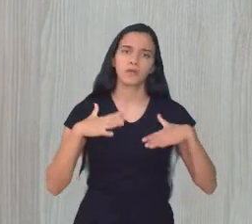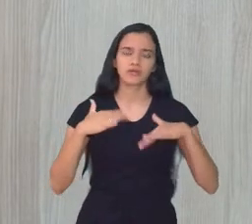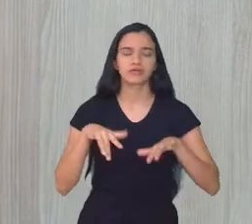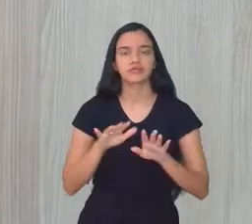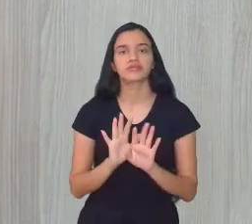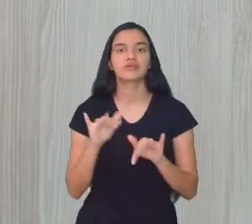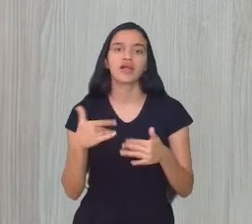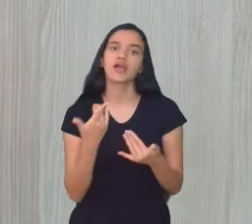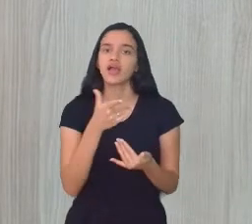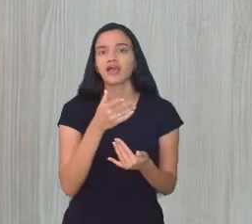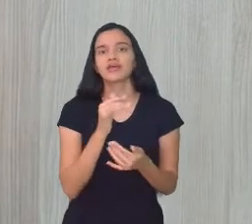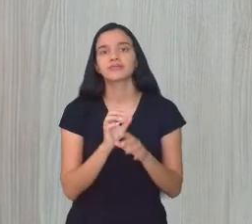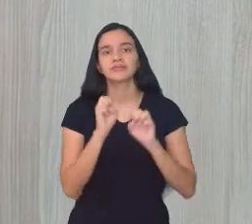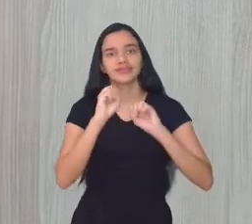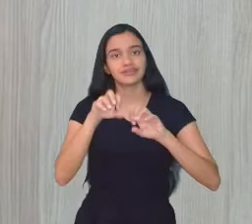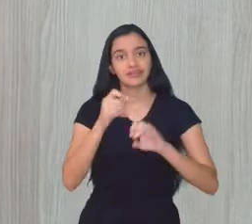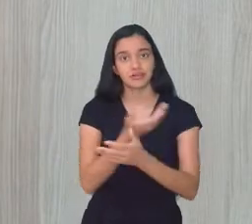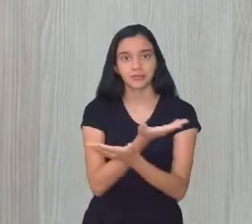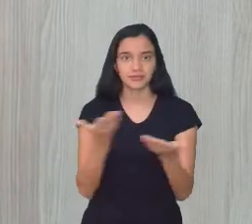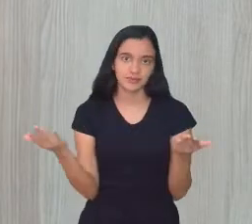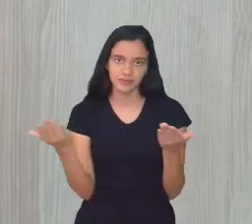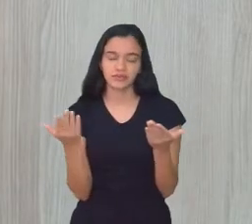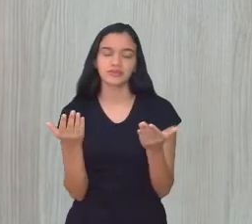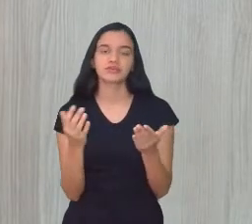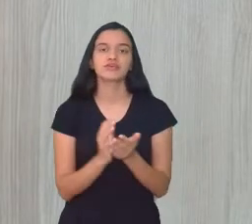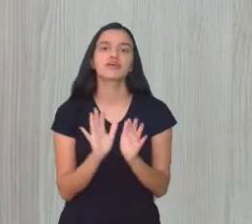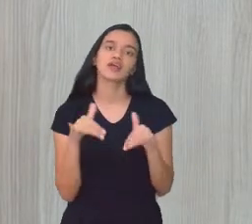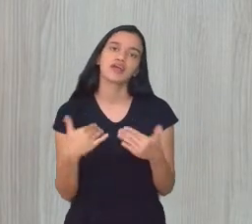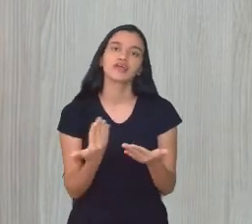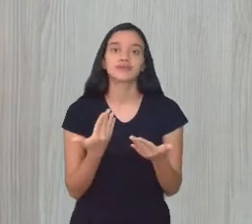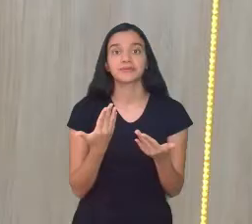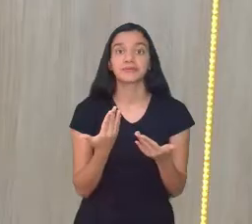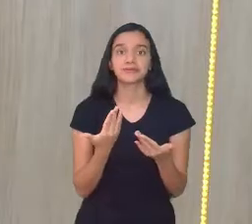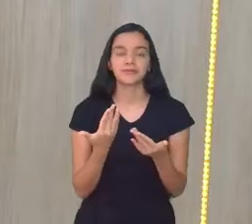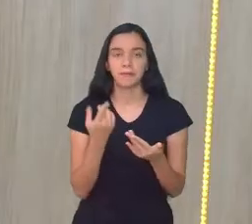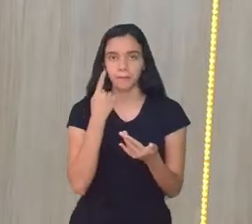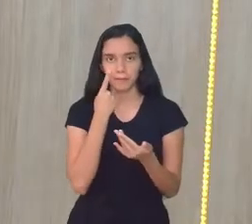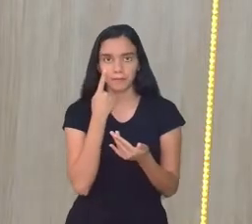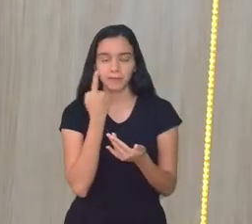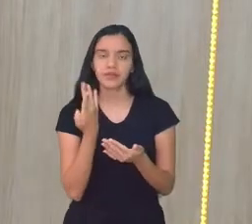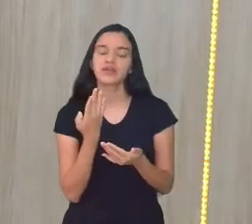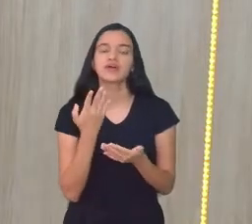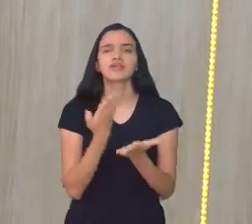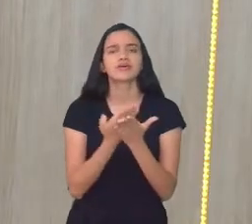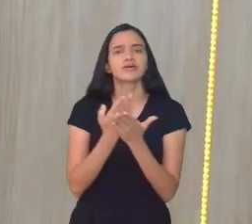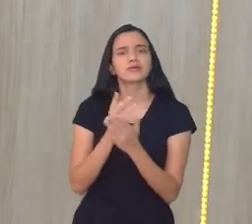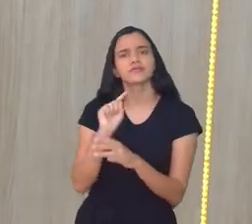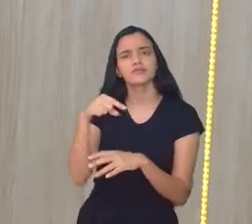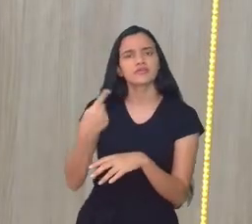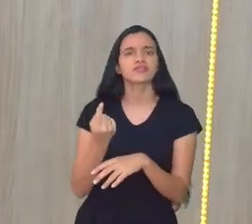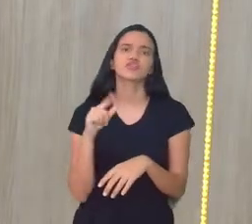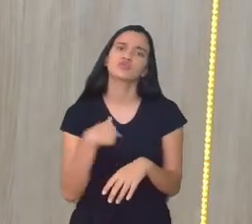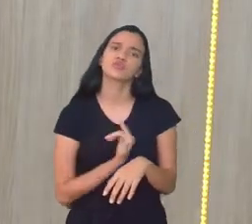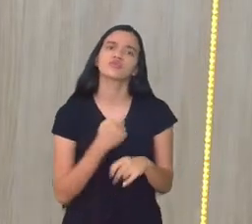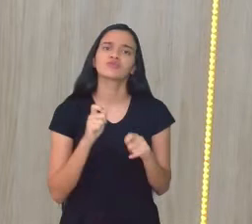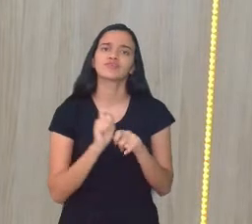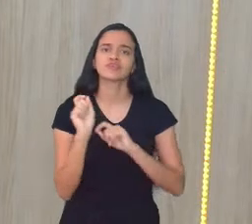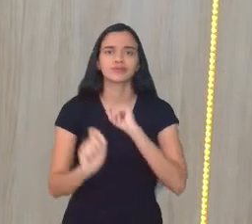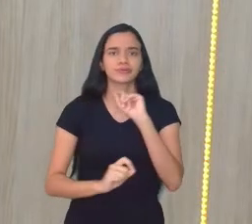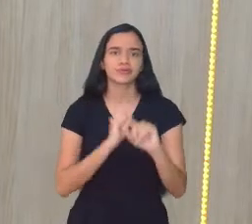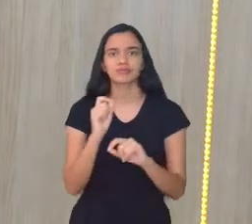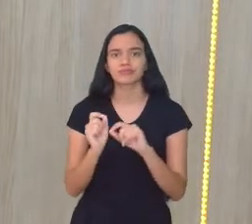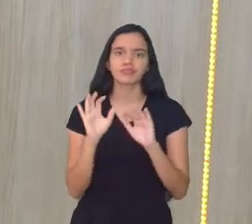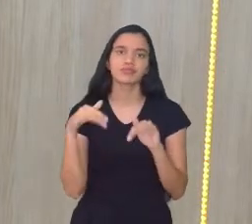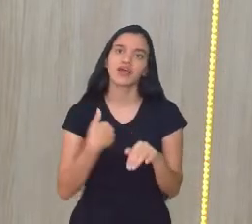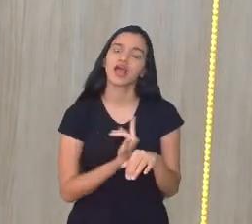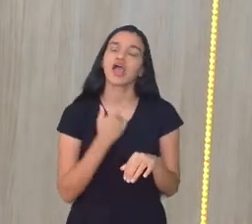que foi ensinado para você. Então, gente, na próxima aula, o que que a gente vai fazer? A